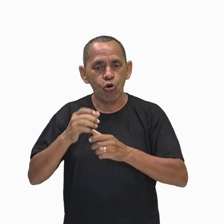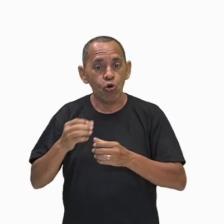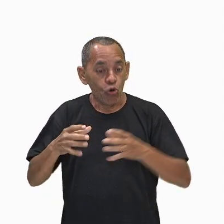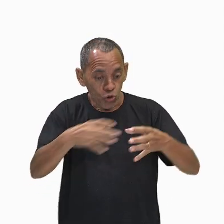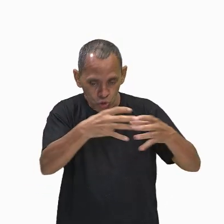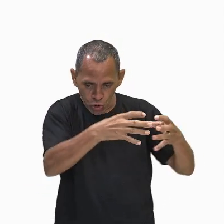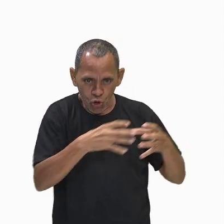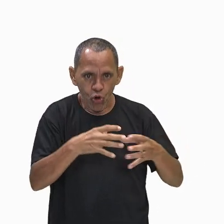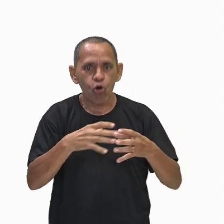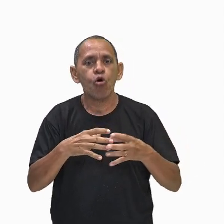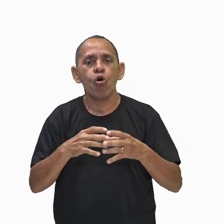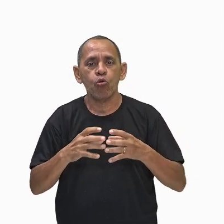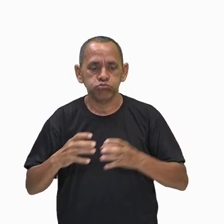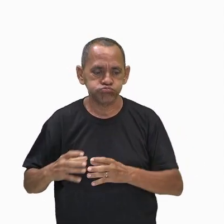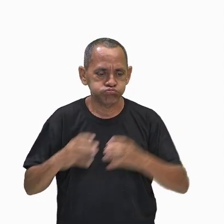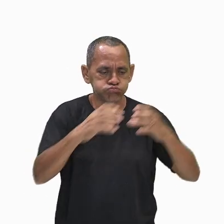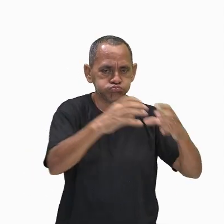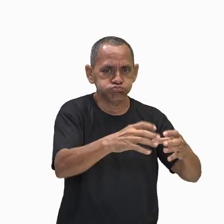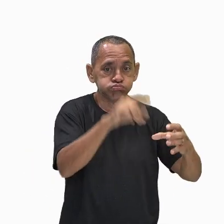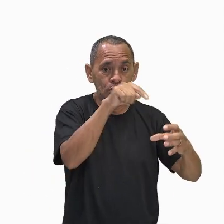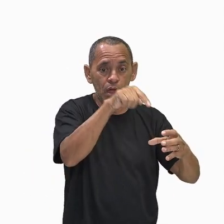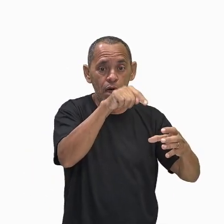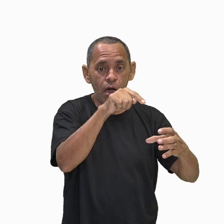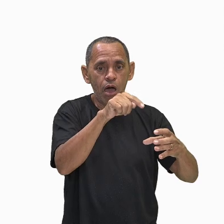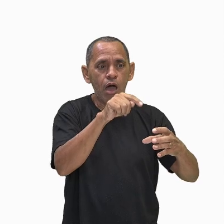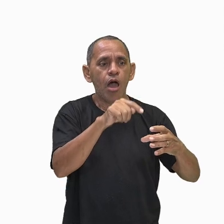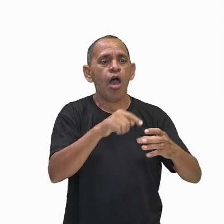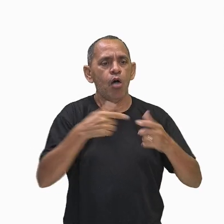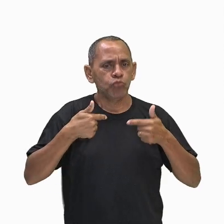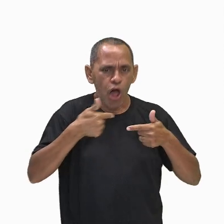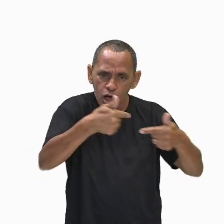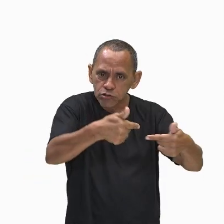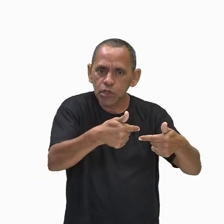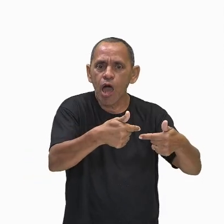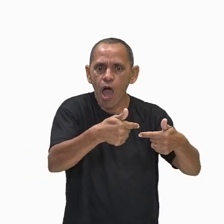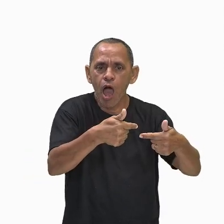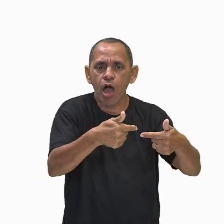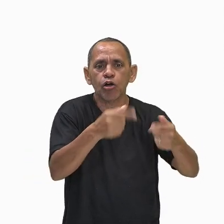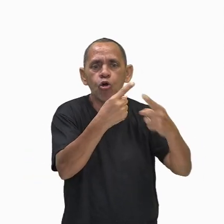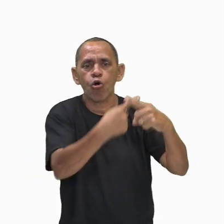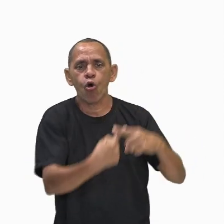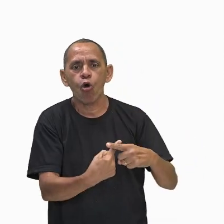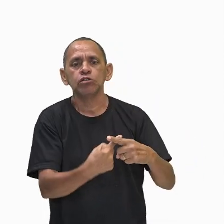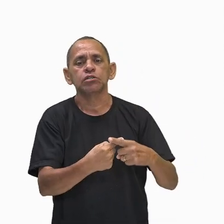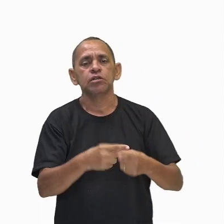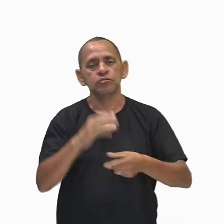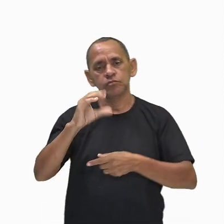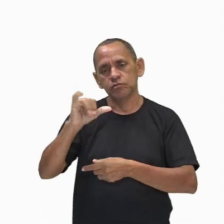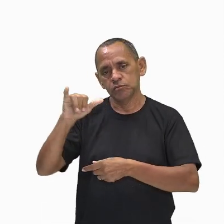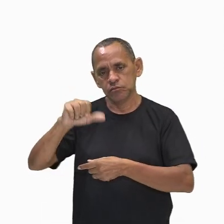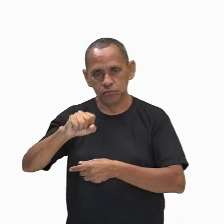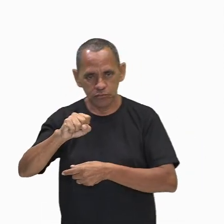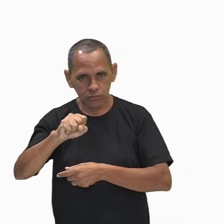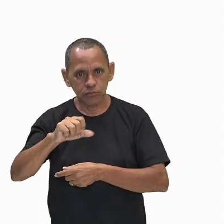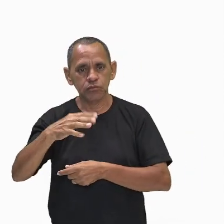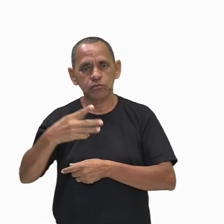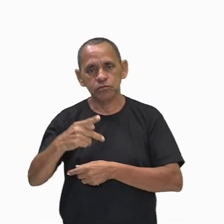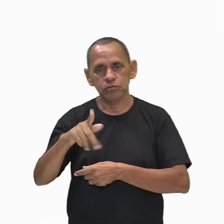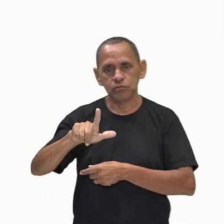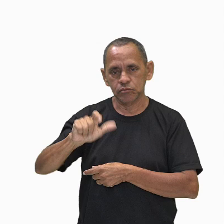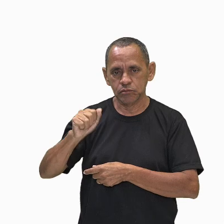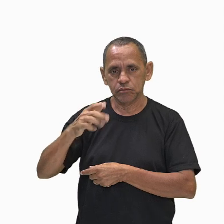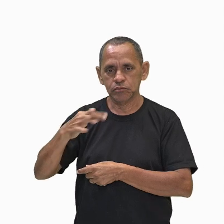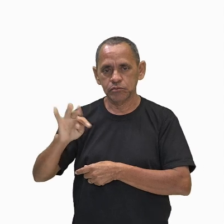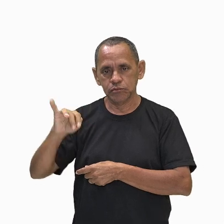enviou tropas para a região para derrotar os rebeldes cisplatinos e manter, então, a unidade territorial do